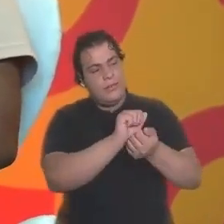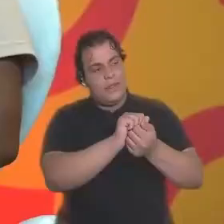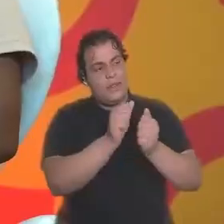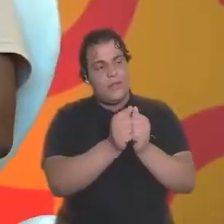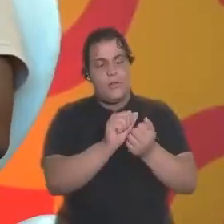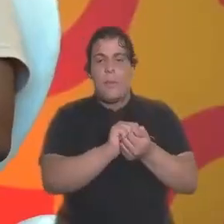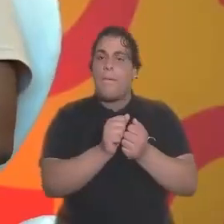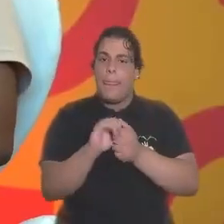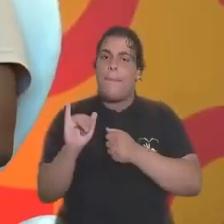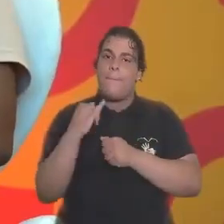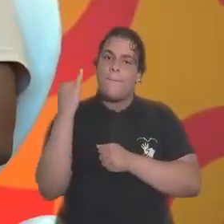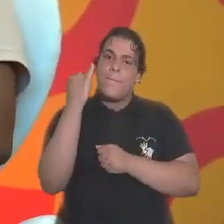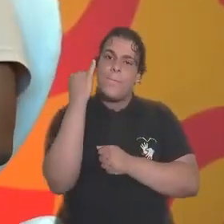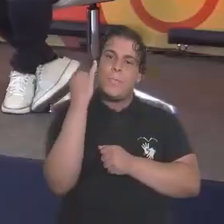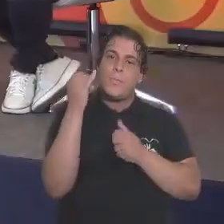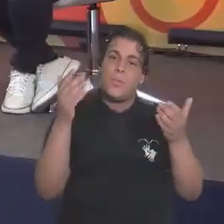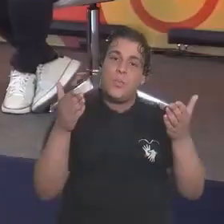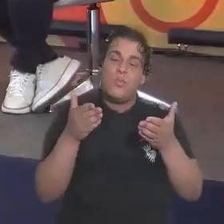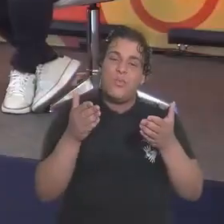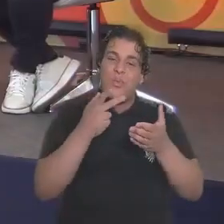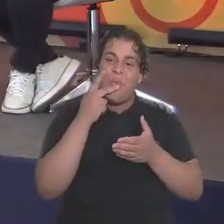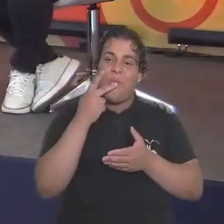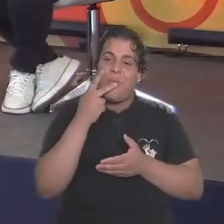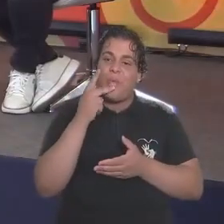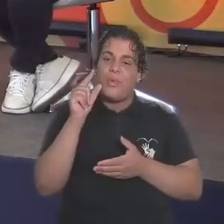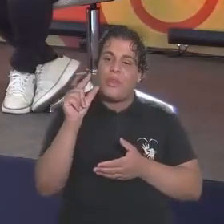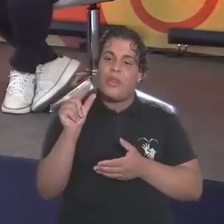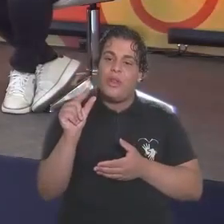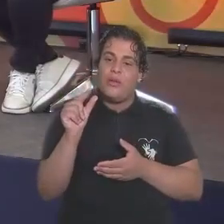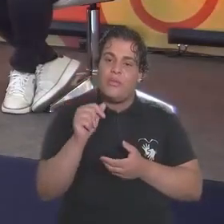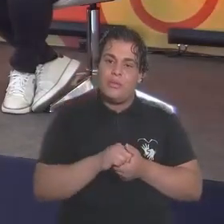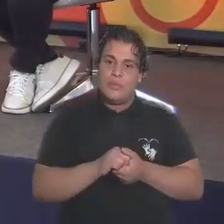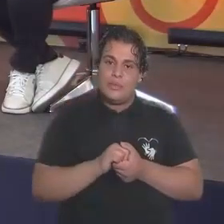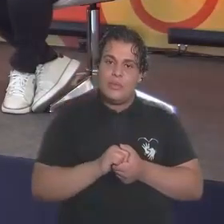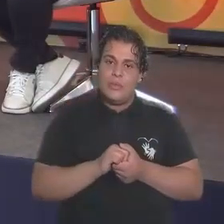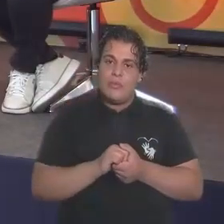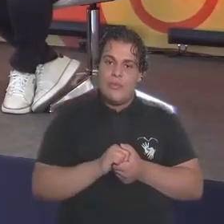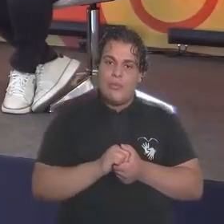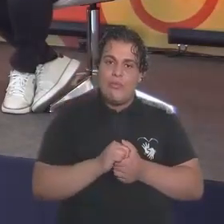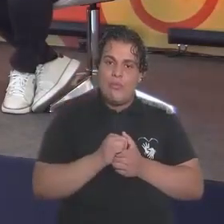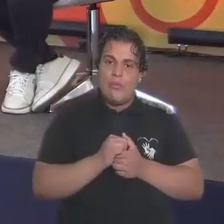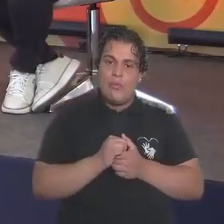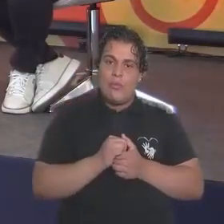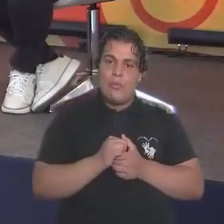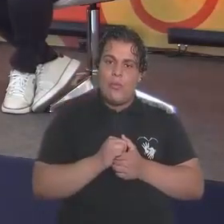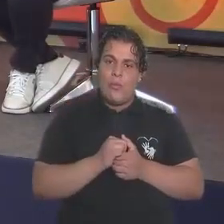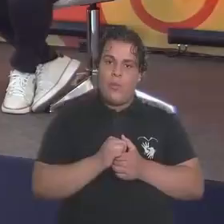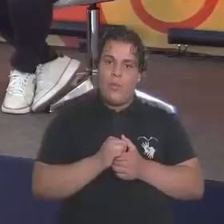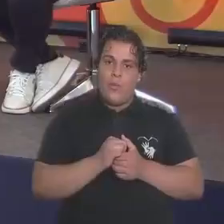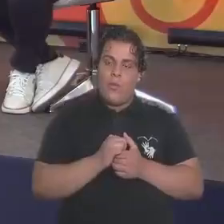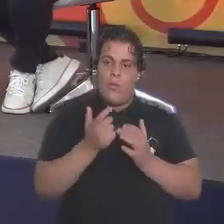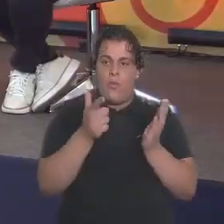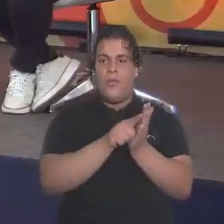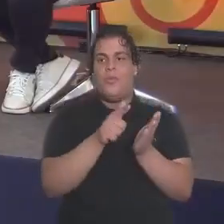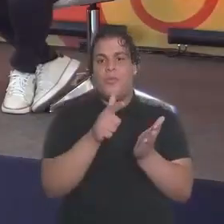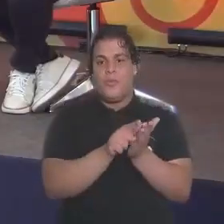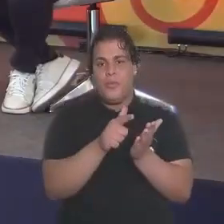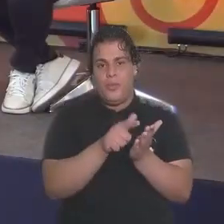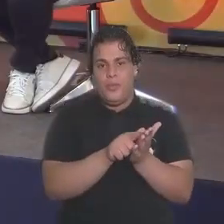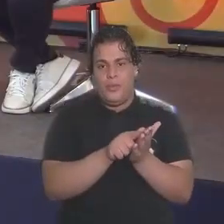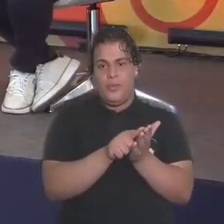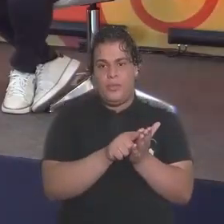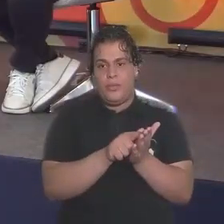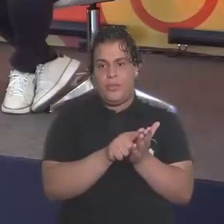importante. Agora vamos falar um pouquinho sobre o papel prático desse livro também, porque, além de um livro,